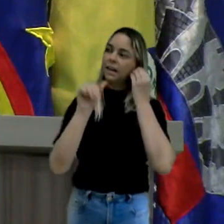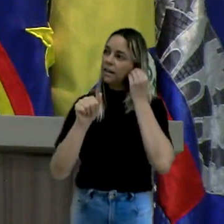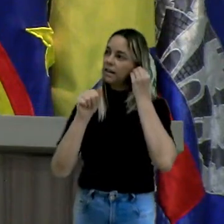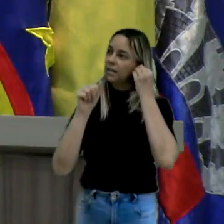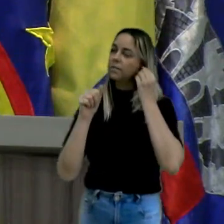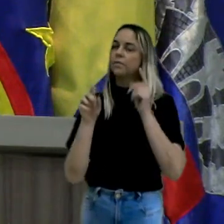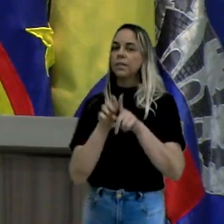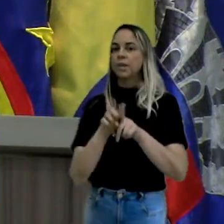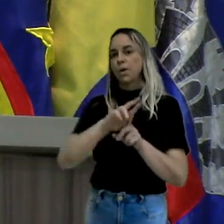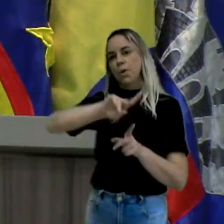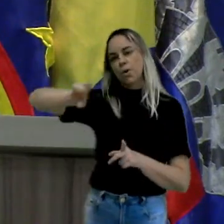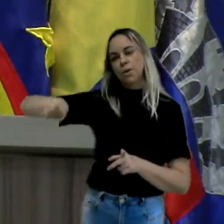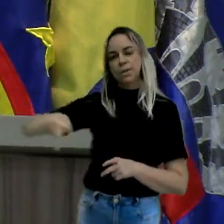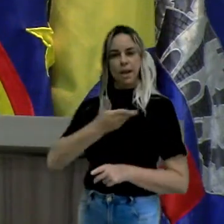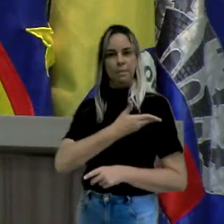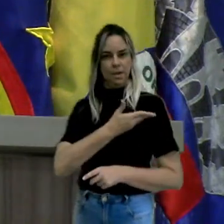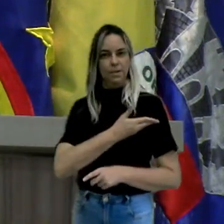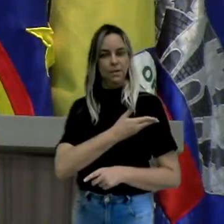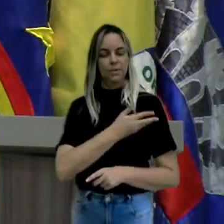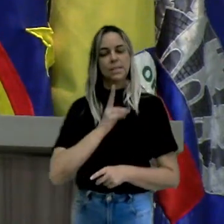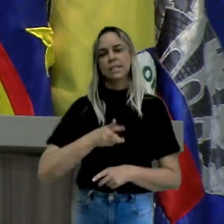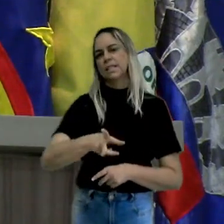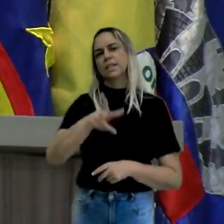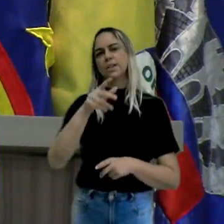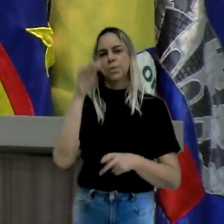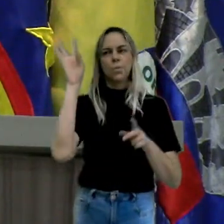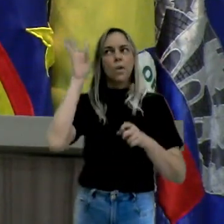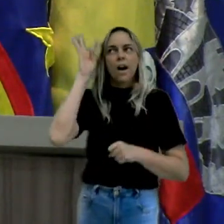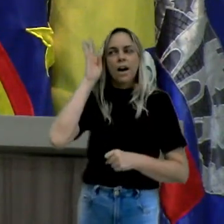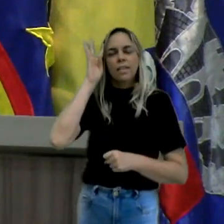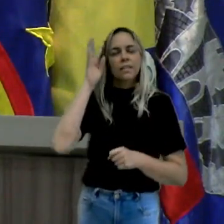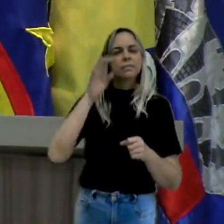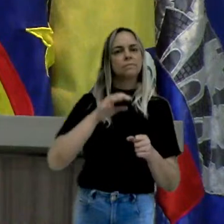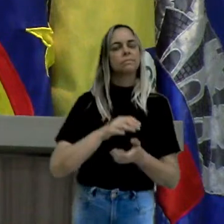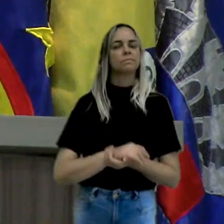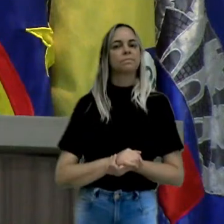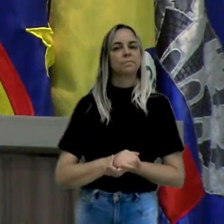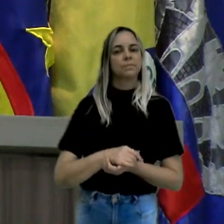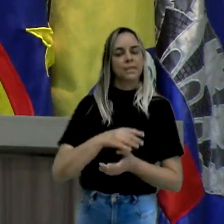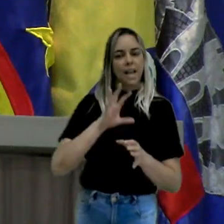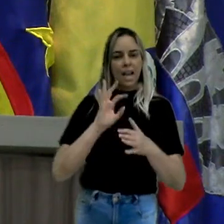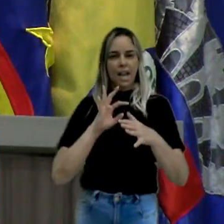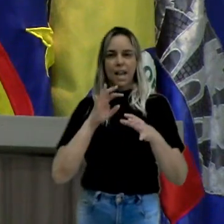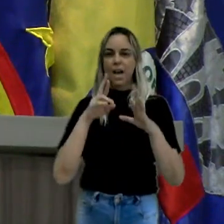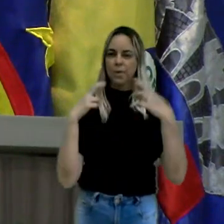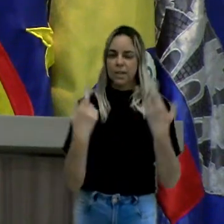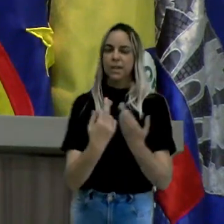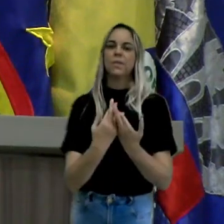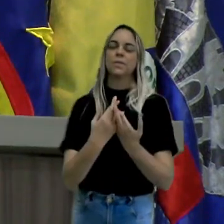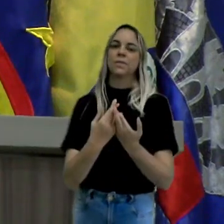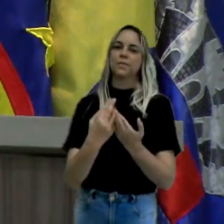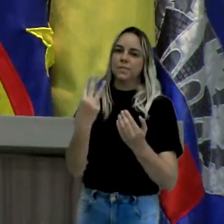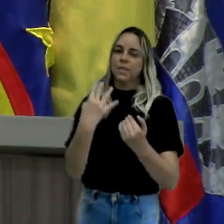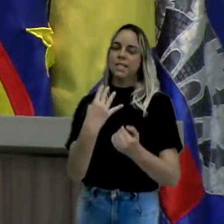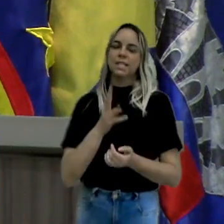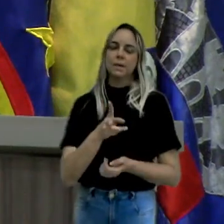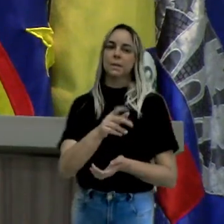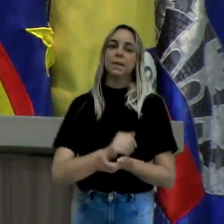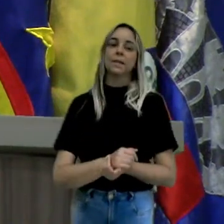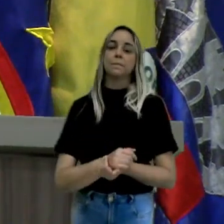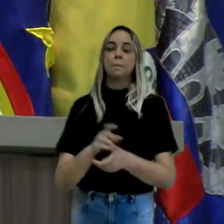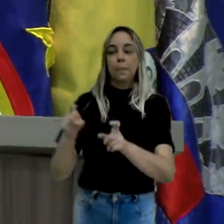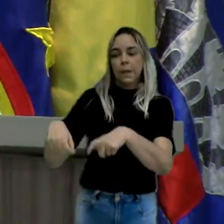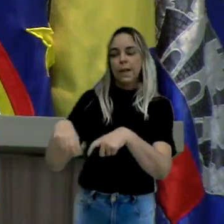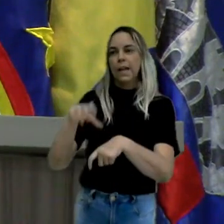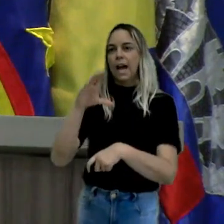Cita Armazém, que toda quarta-feira está ali nos ouvindo. Bom dia também a Edilane e Evelyn, do Sítio